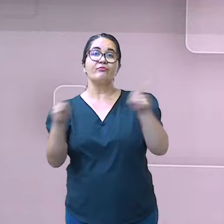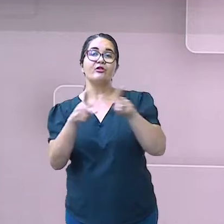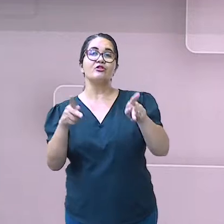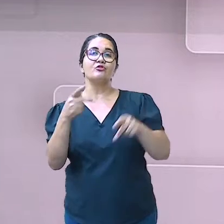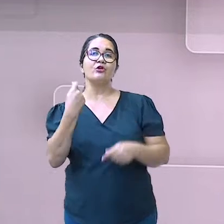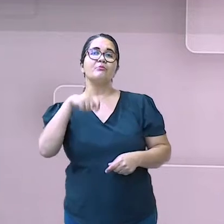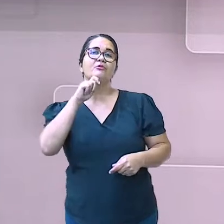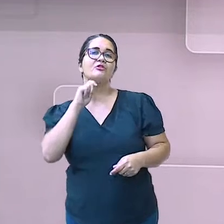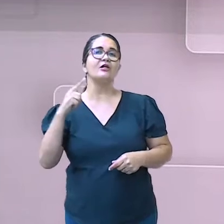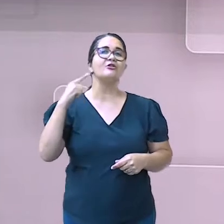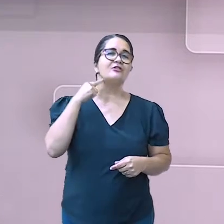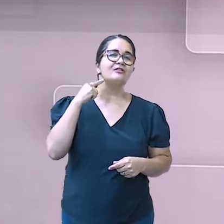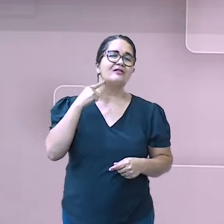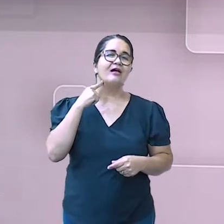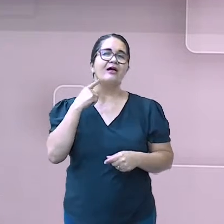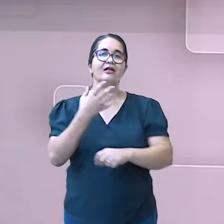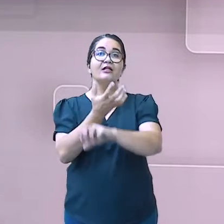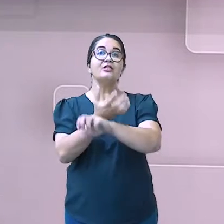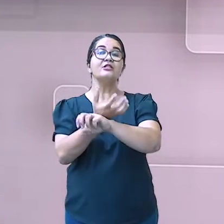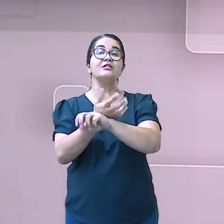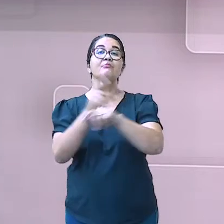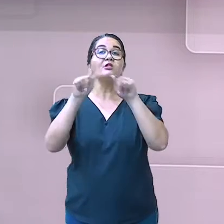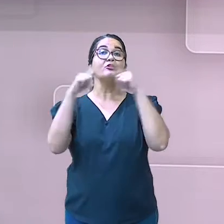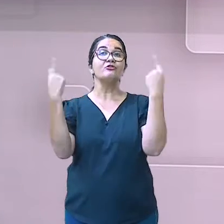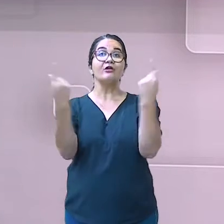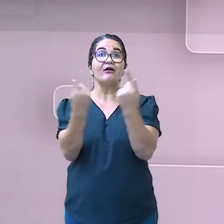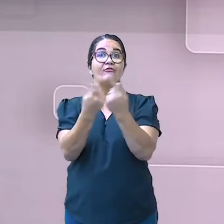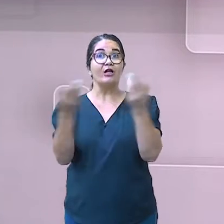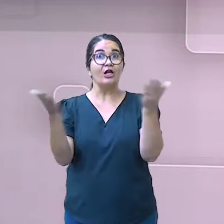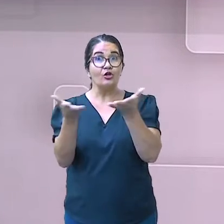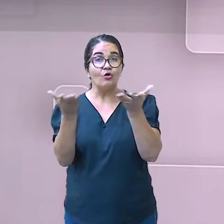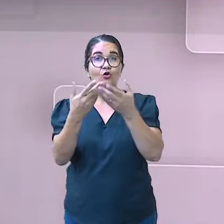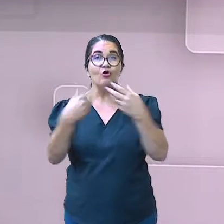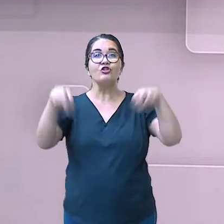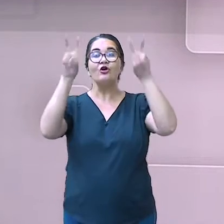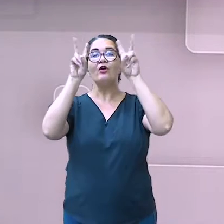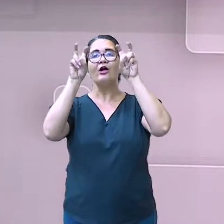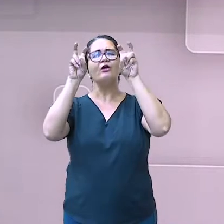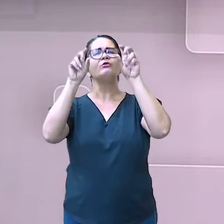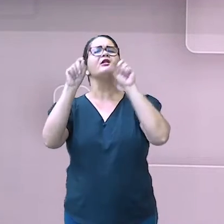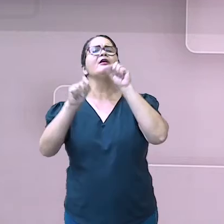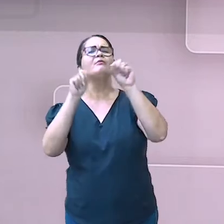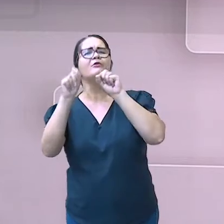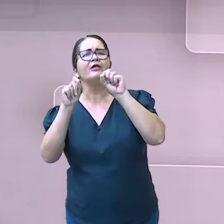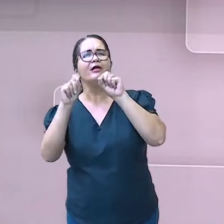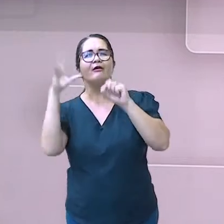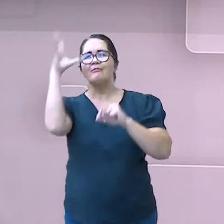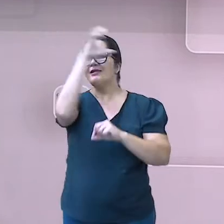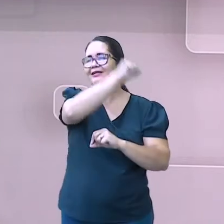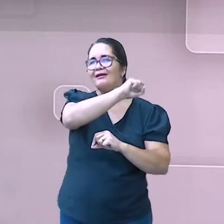de Geografia de hoje nós vamos falar sobre estados brasileiros.